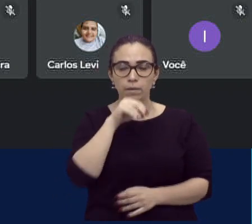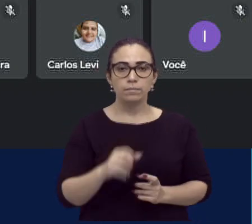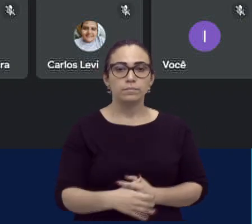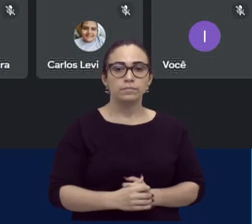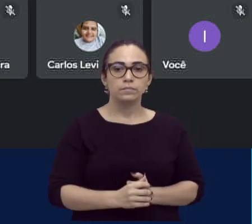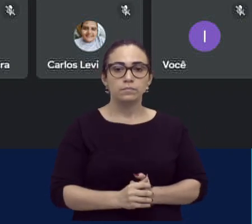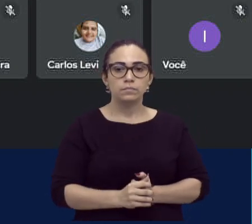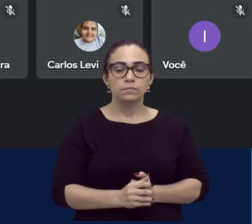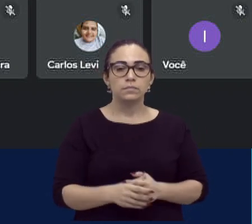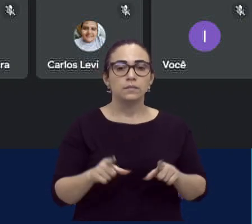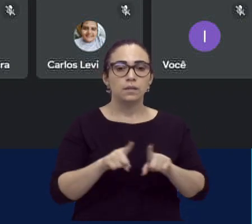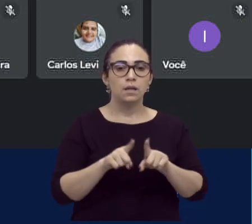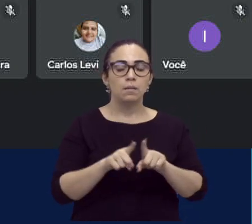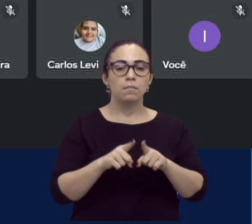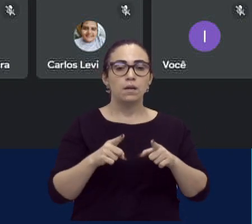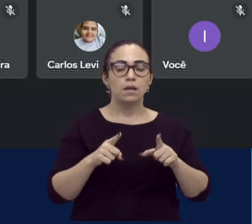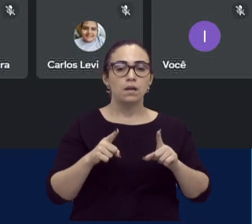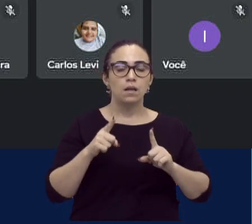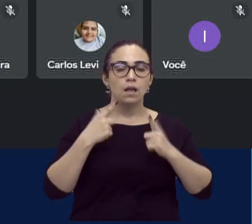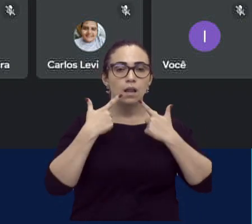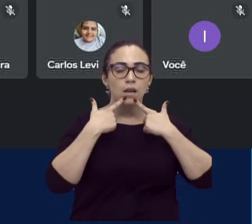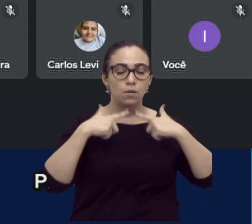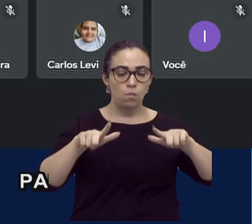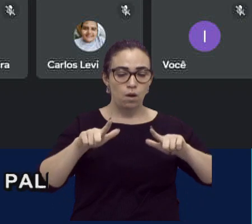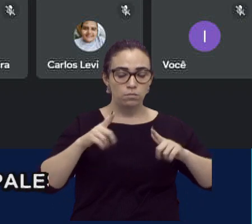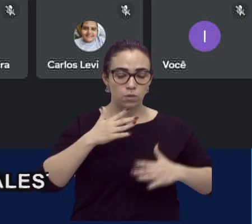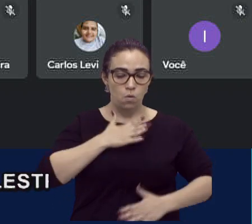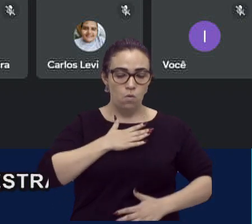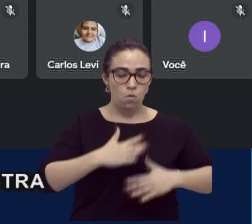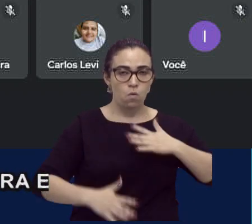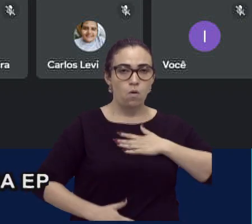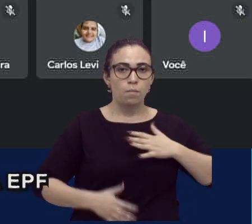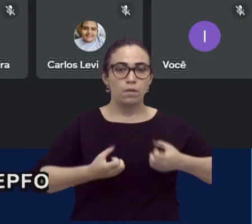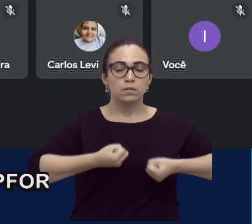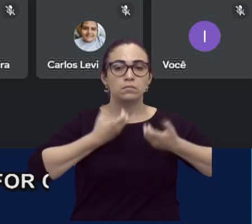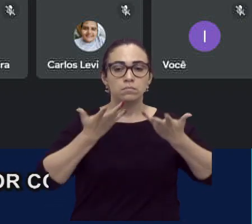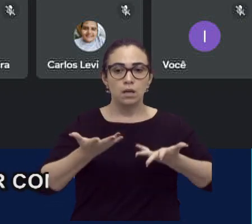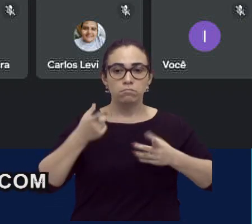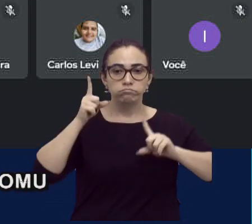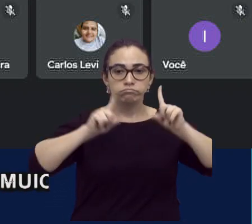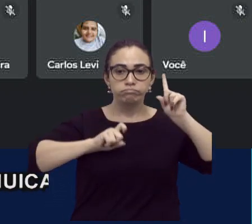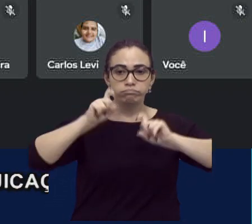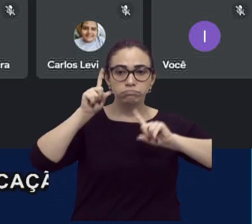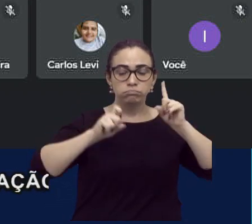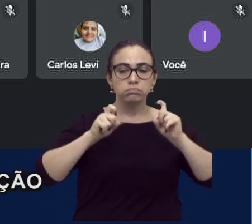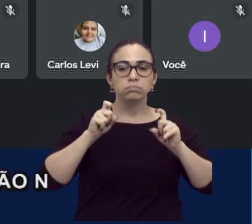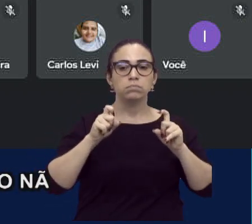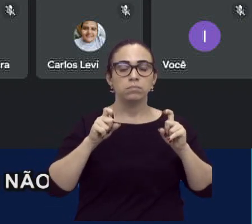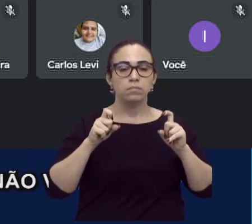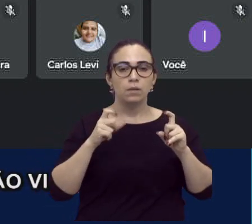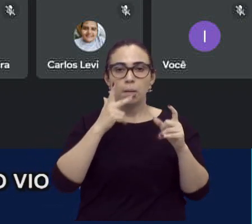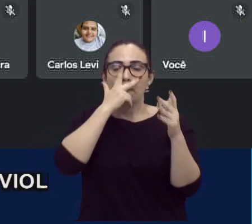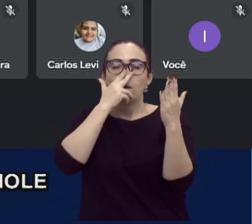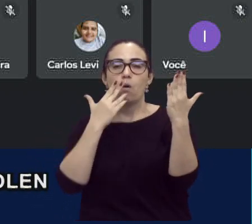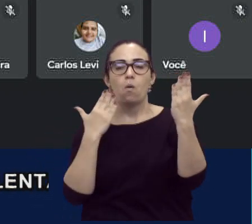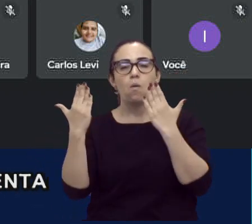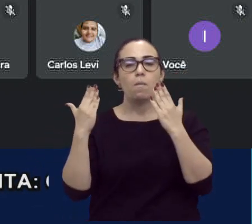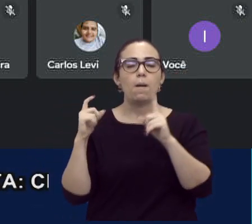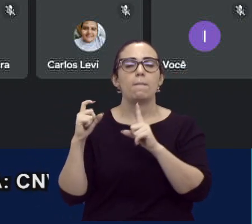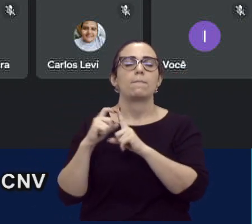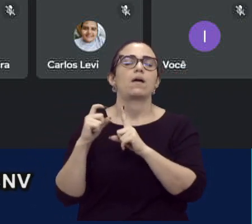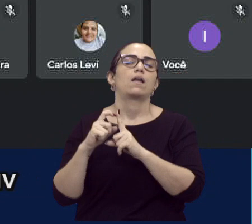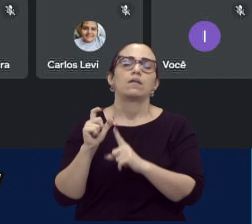e da linguagem corporal das pessoas, quando comparado com o poder das palavras. E